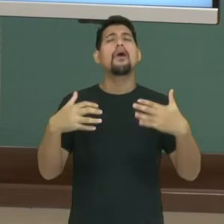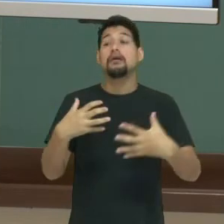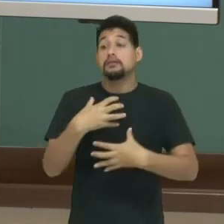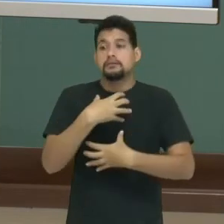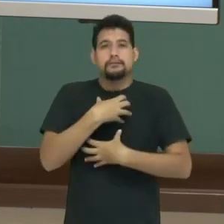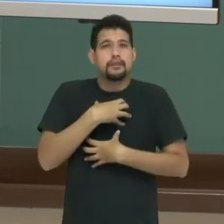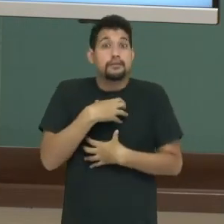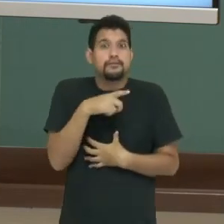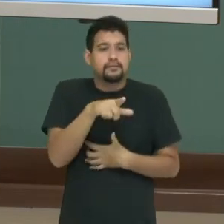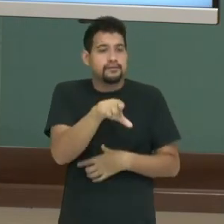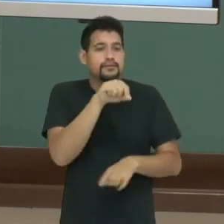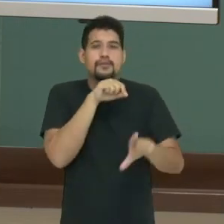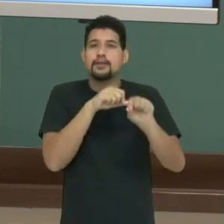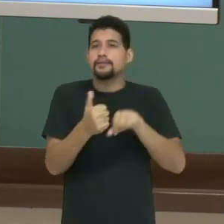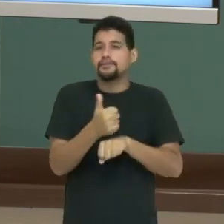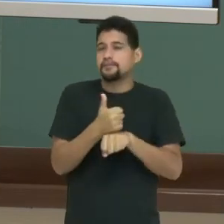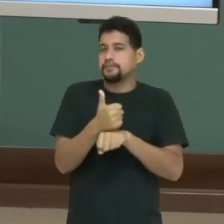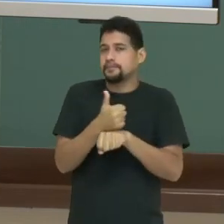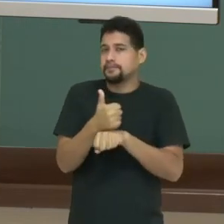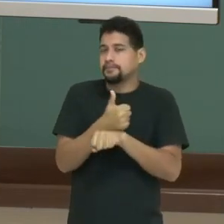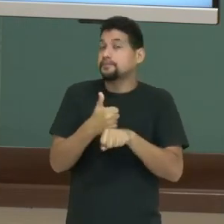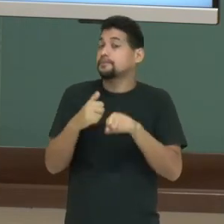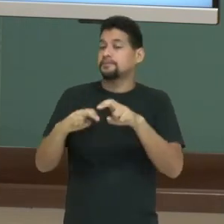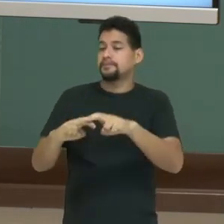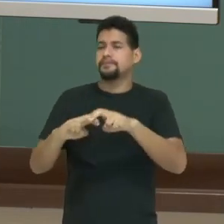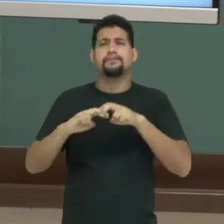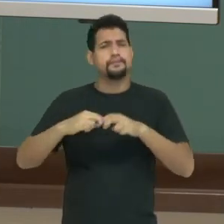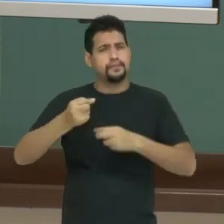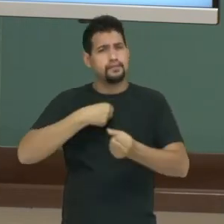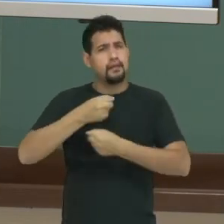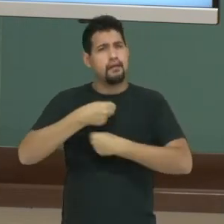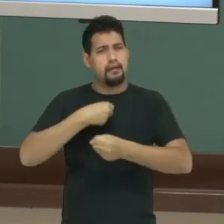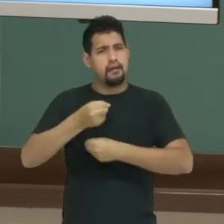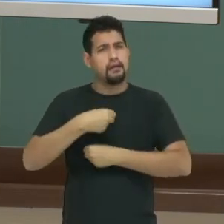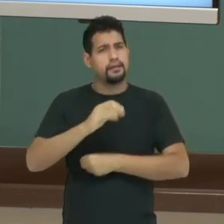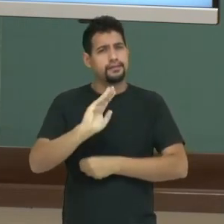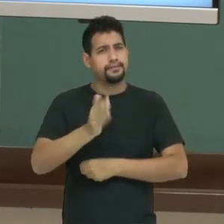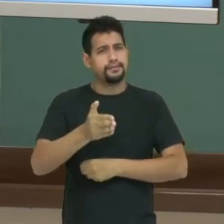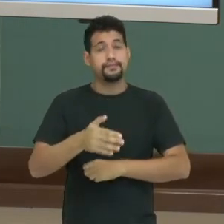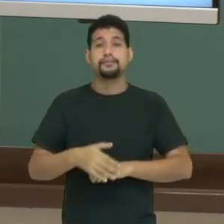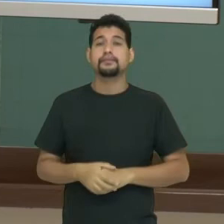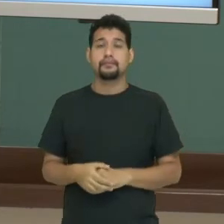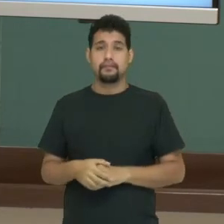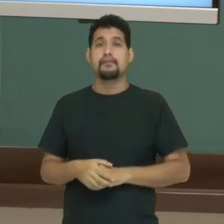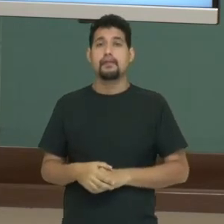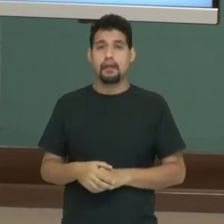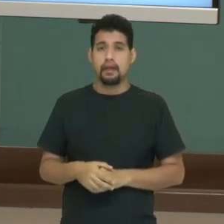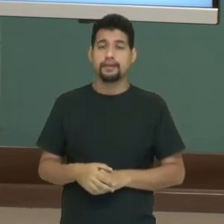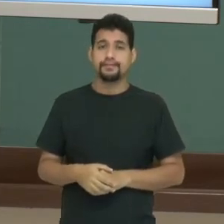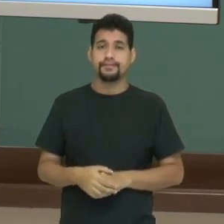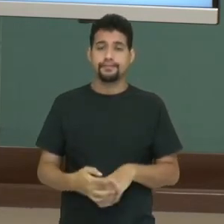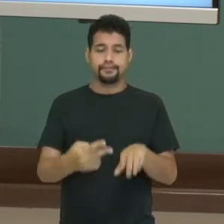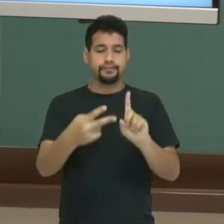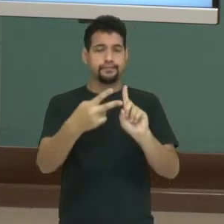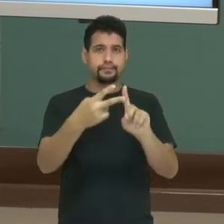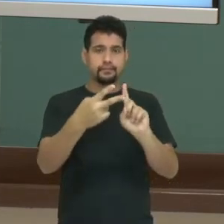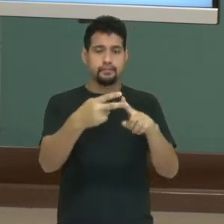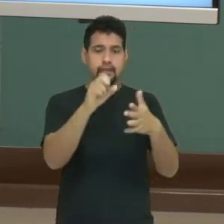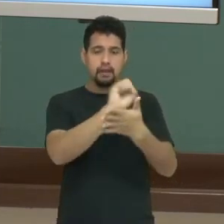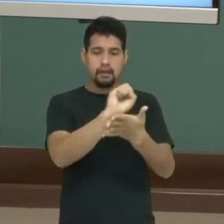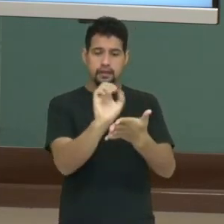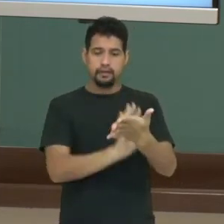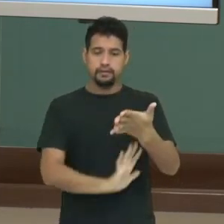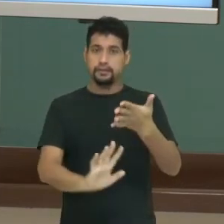você escolher uma profissão, por isso que ele foi entrevistado. Seguindo, nós temos a segunda atividade.